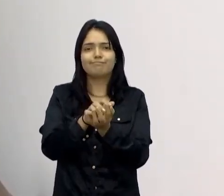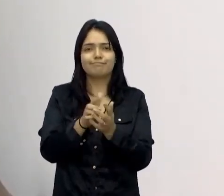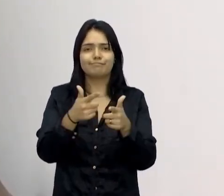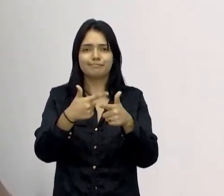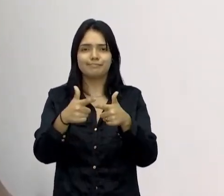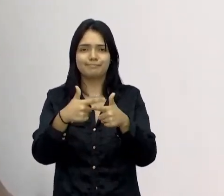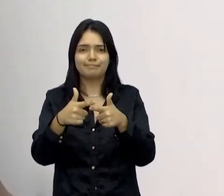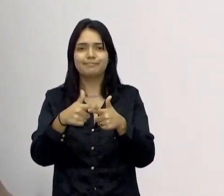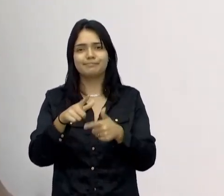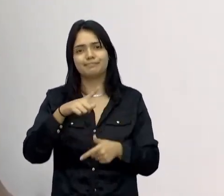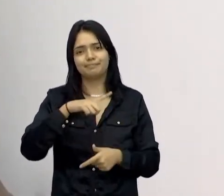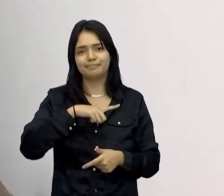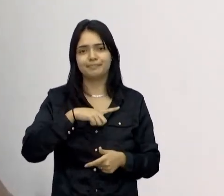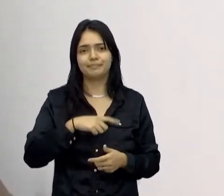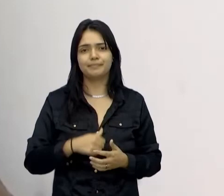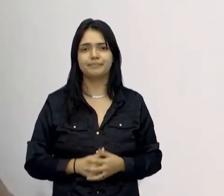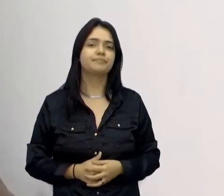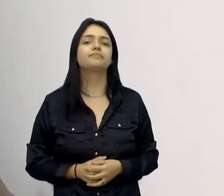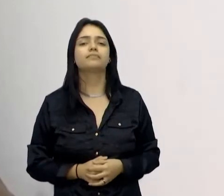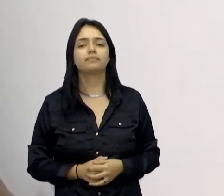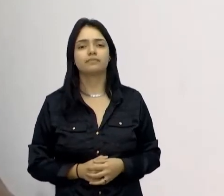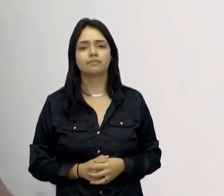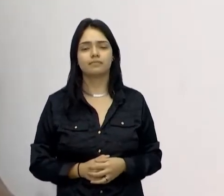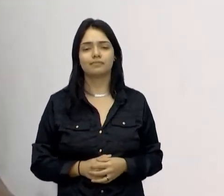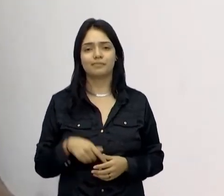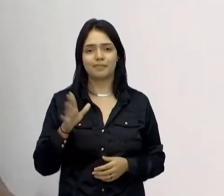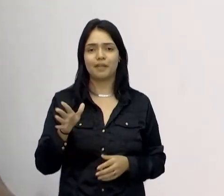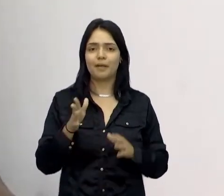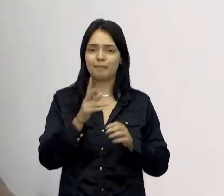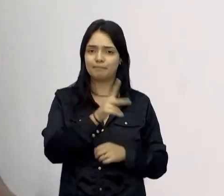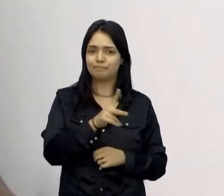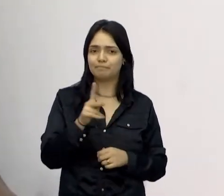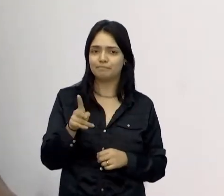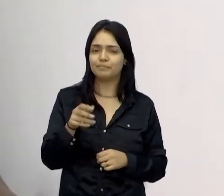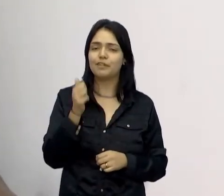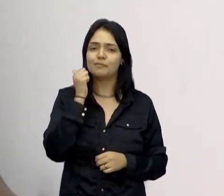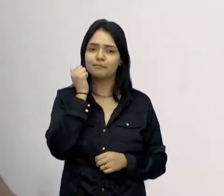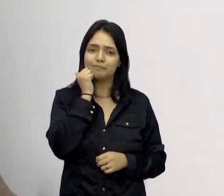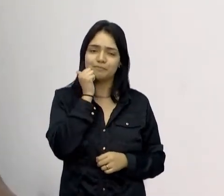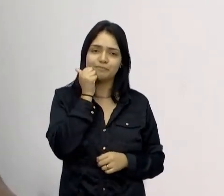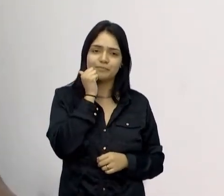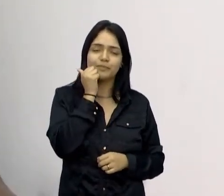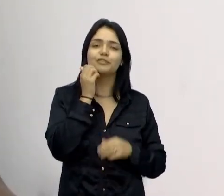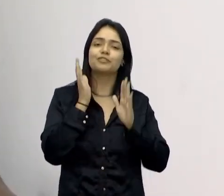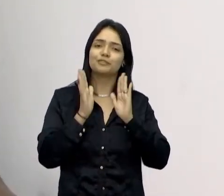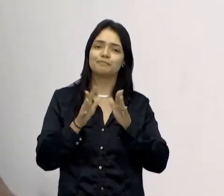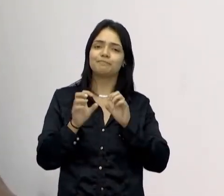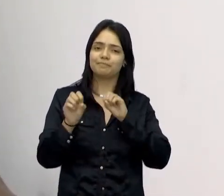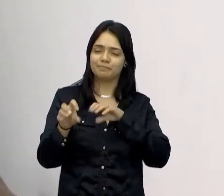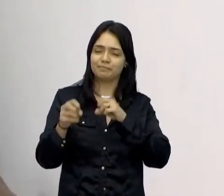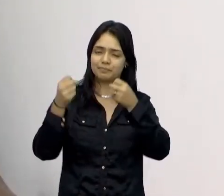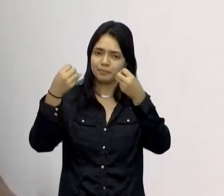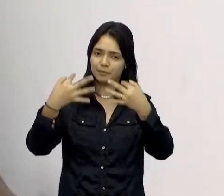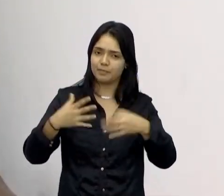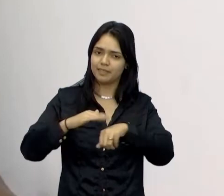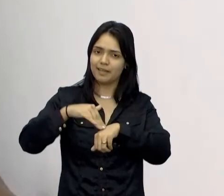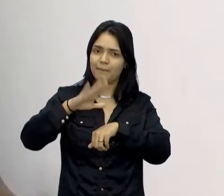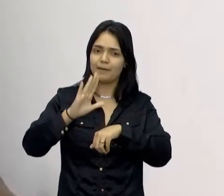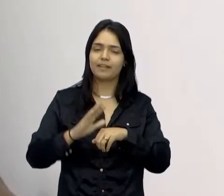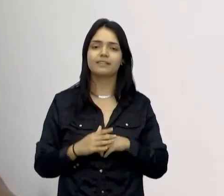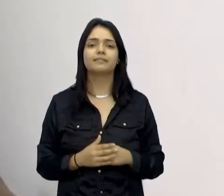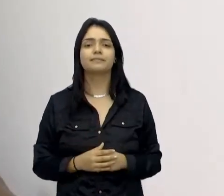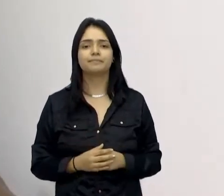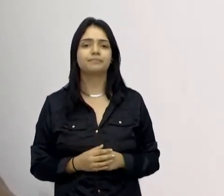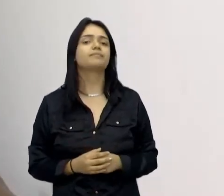muito proeminente, do qual a professora de biologia vai inclusive falar um pouquinho melhor. Eu termino aqui a